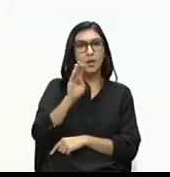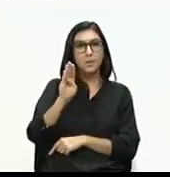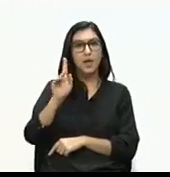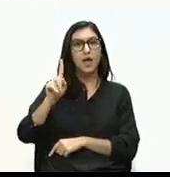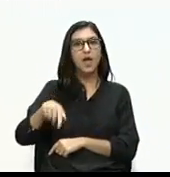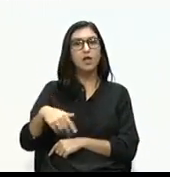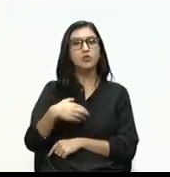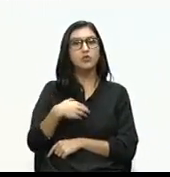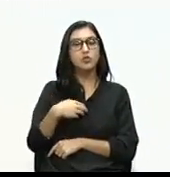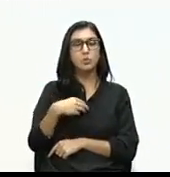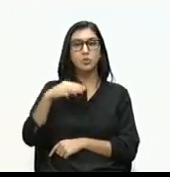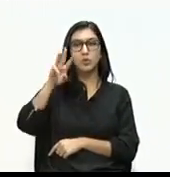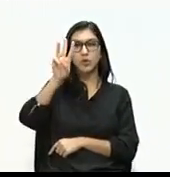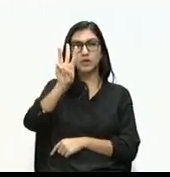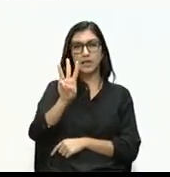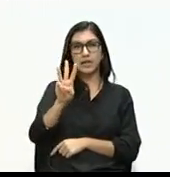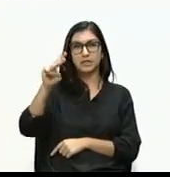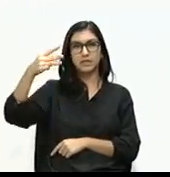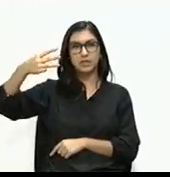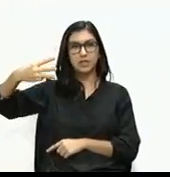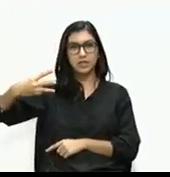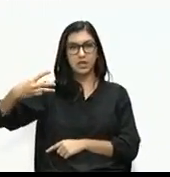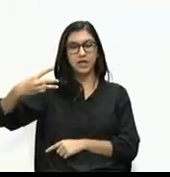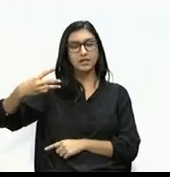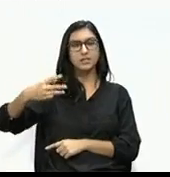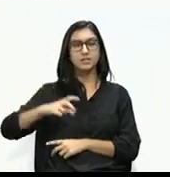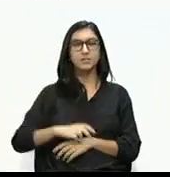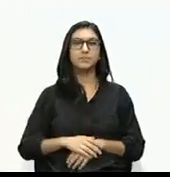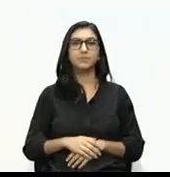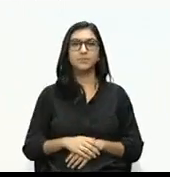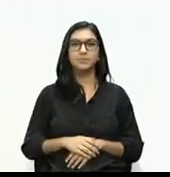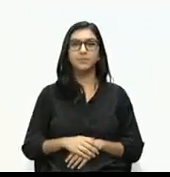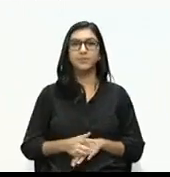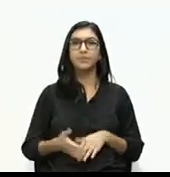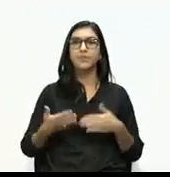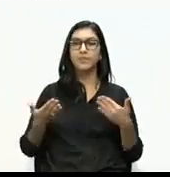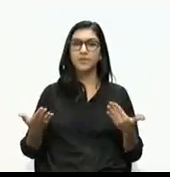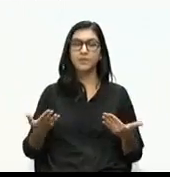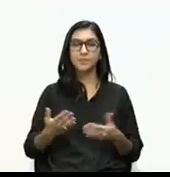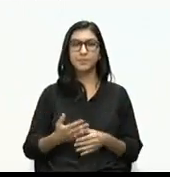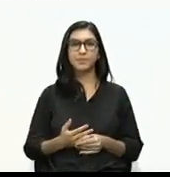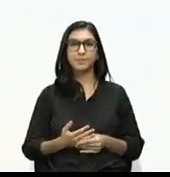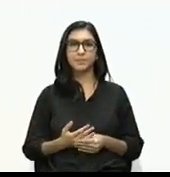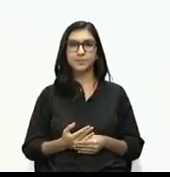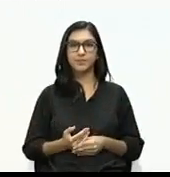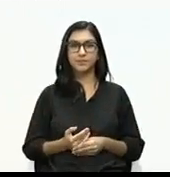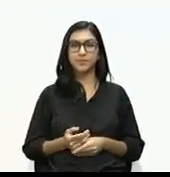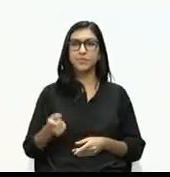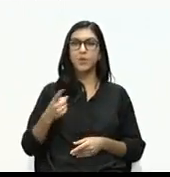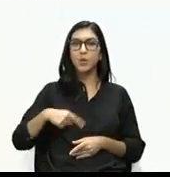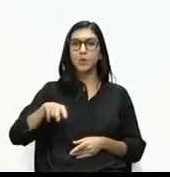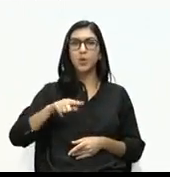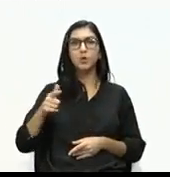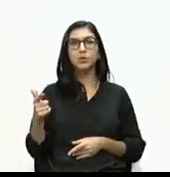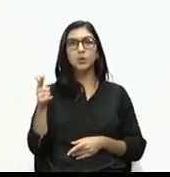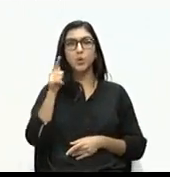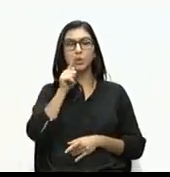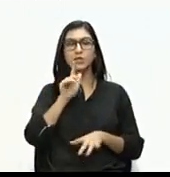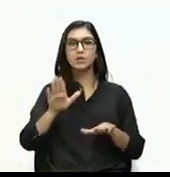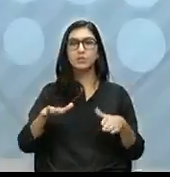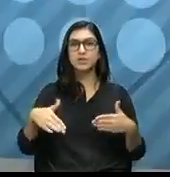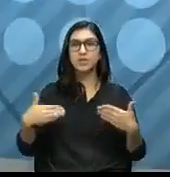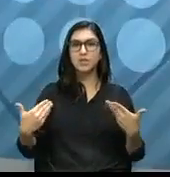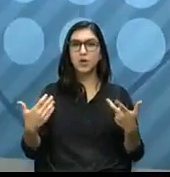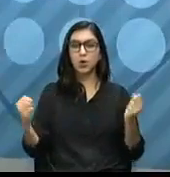são do tipo 3x3, são matrizes de ordem 3. Então, com isso, nós conseguimos,